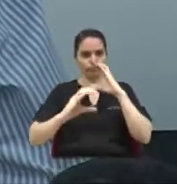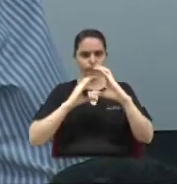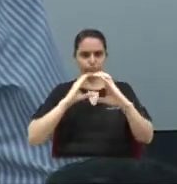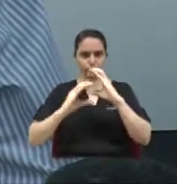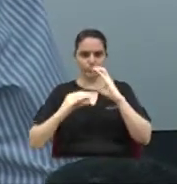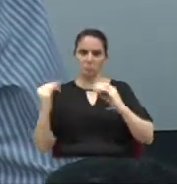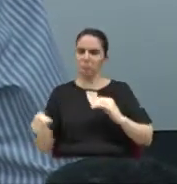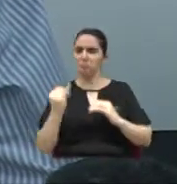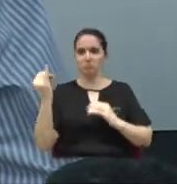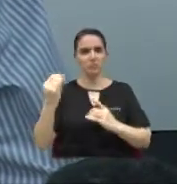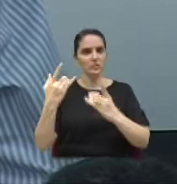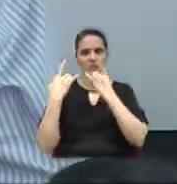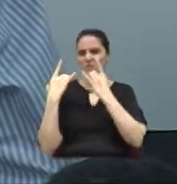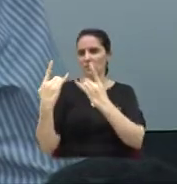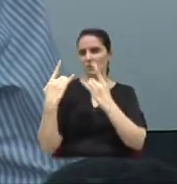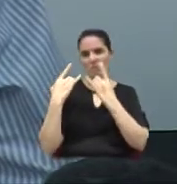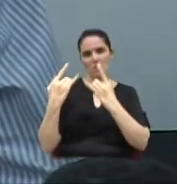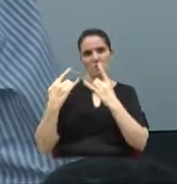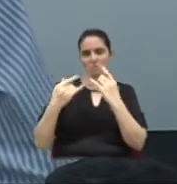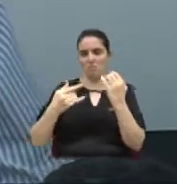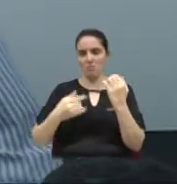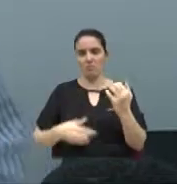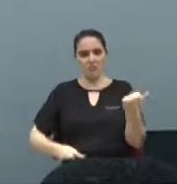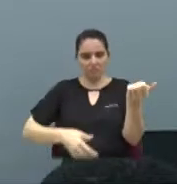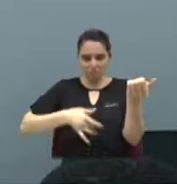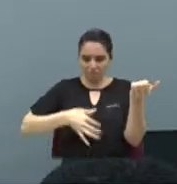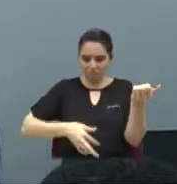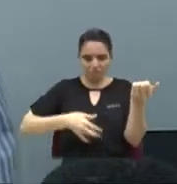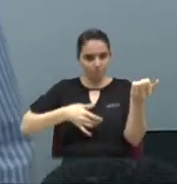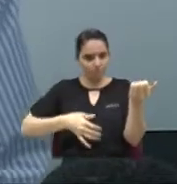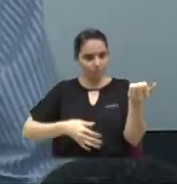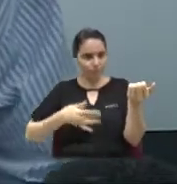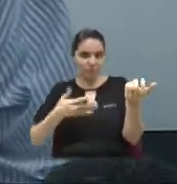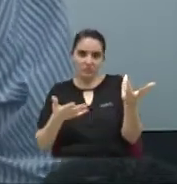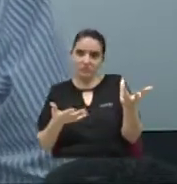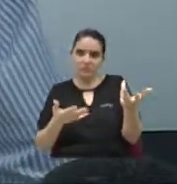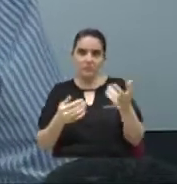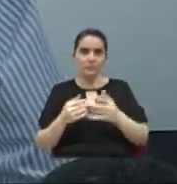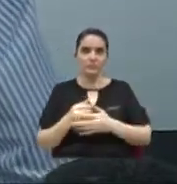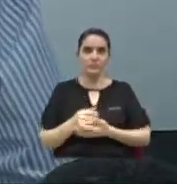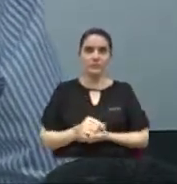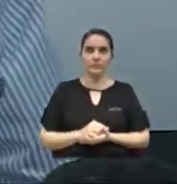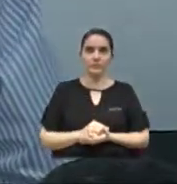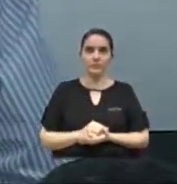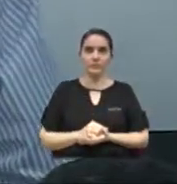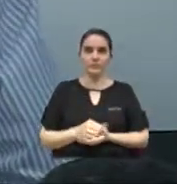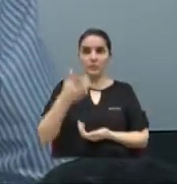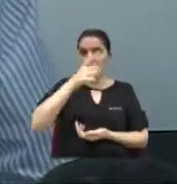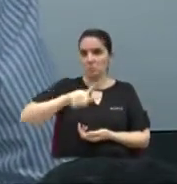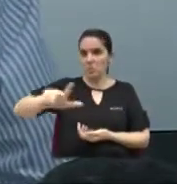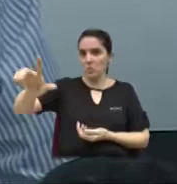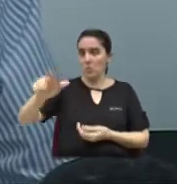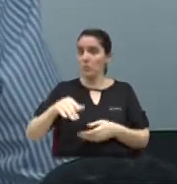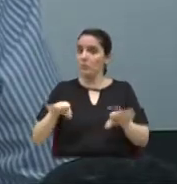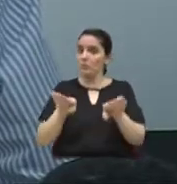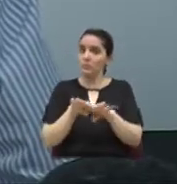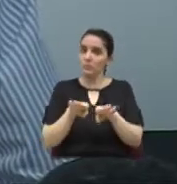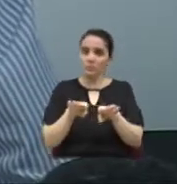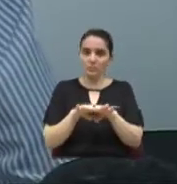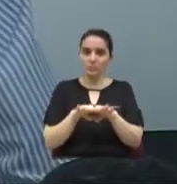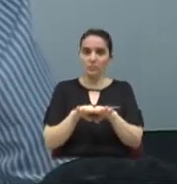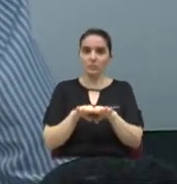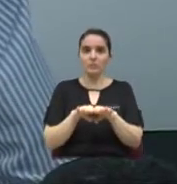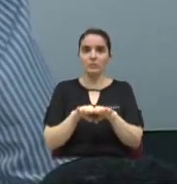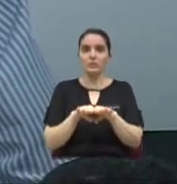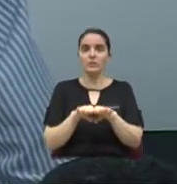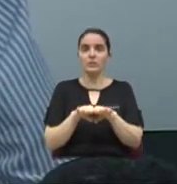o rock, sertanejo, e todos os outros, inclusive um